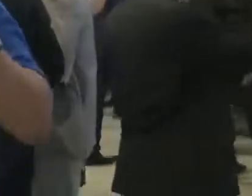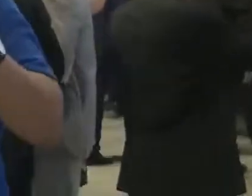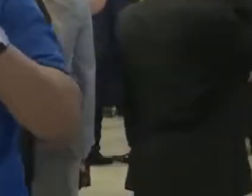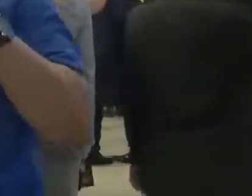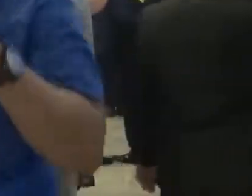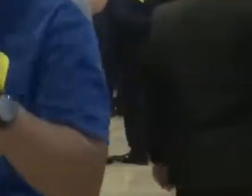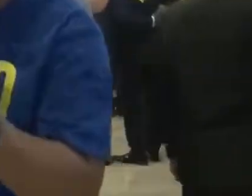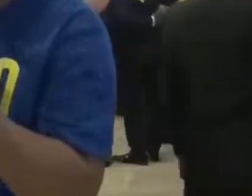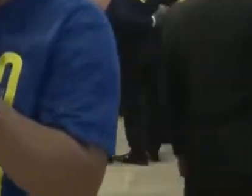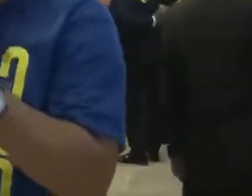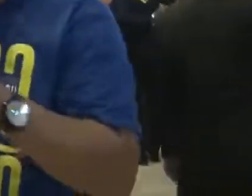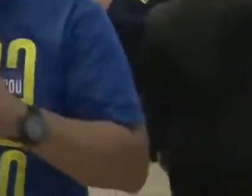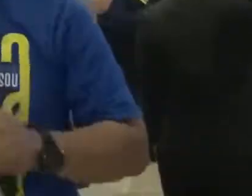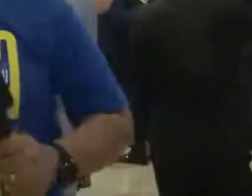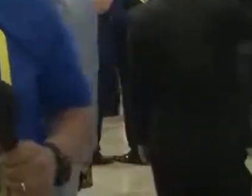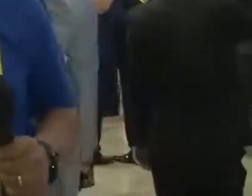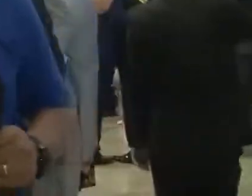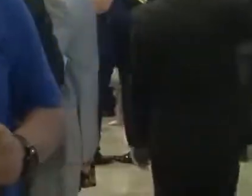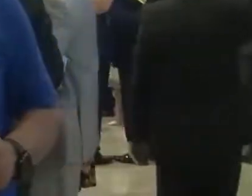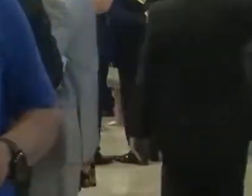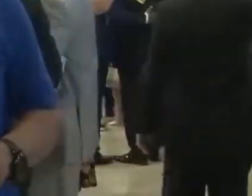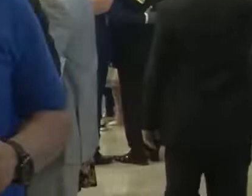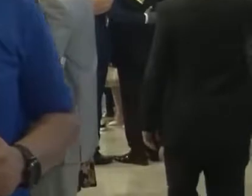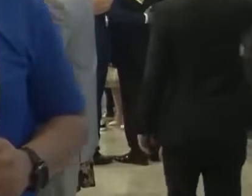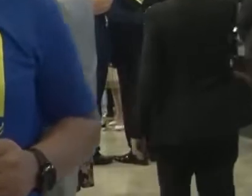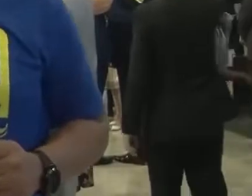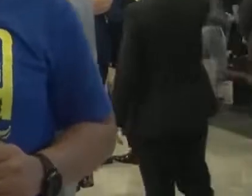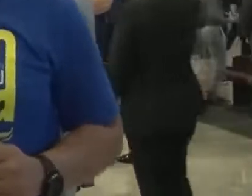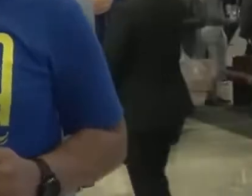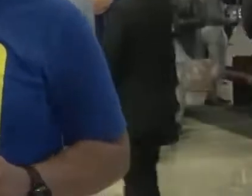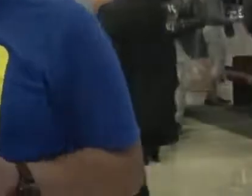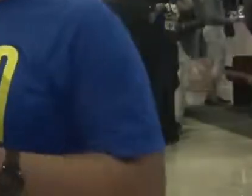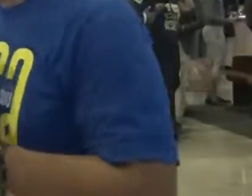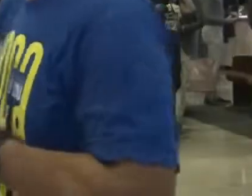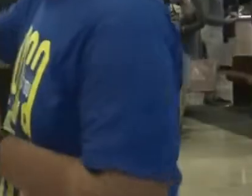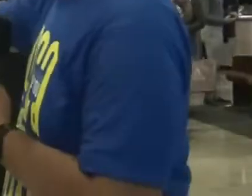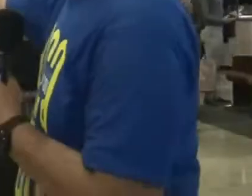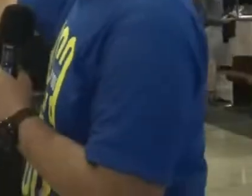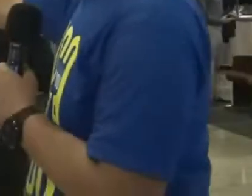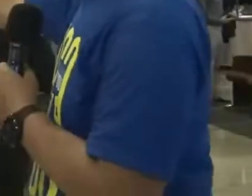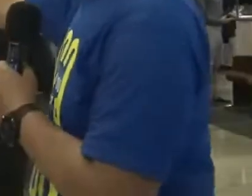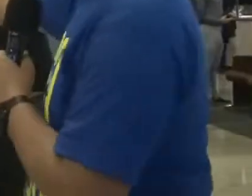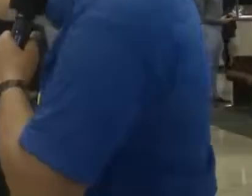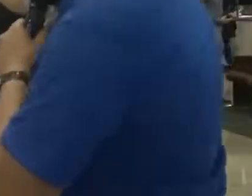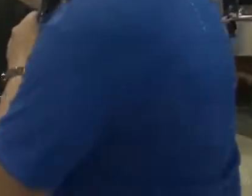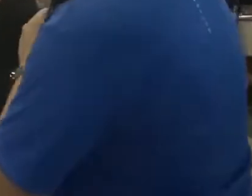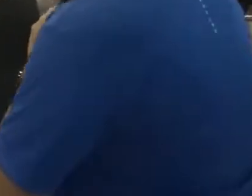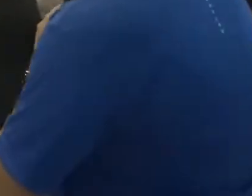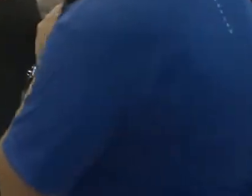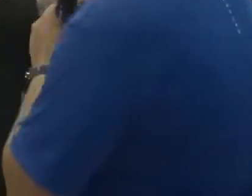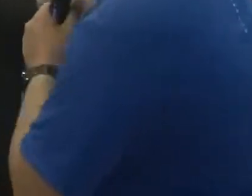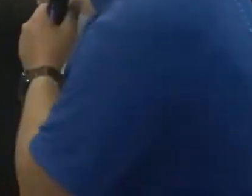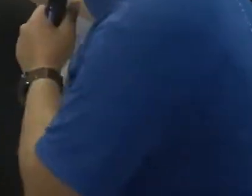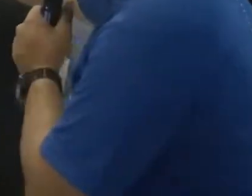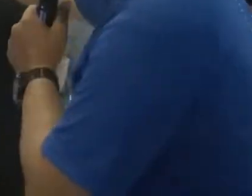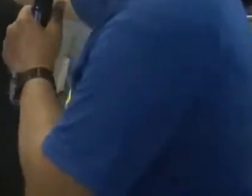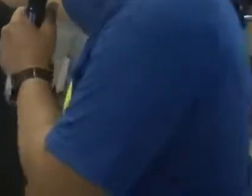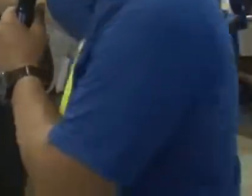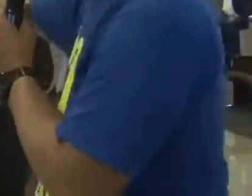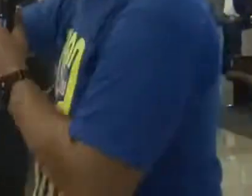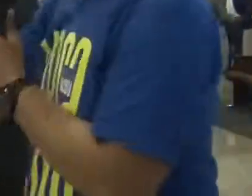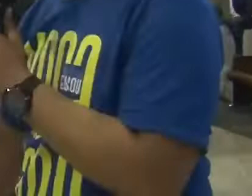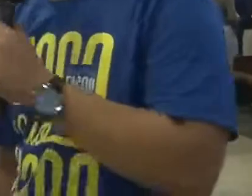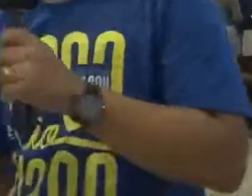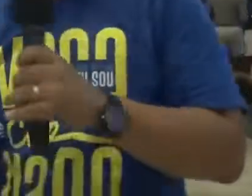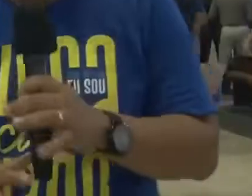Irmãos, é grande, é maravilhoso. E os jovens continuam aqui, ó. Não sei se consegue uma tomada dos jovens. Há uma década ainda adorando o nome do Senhor Jesus. Olha o que está acontecendo. Jovens